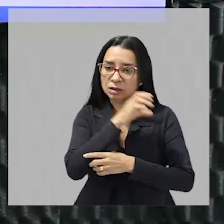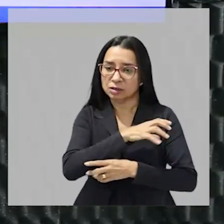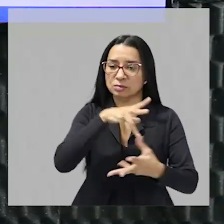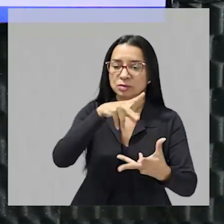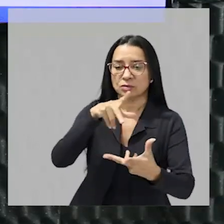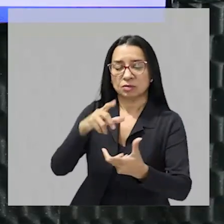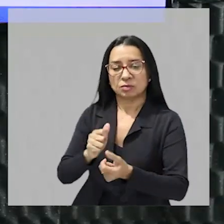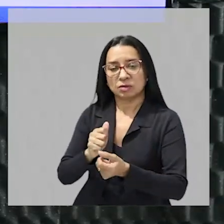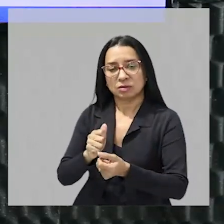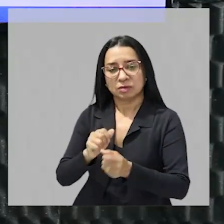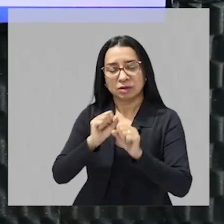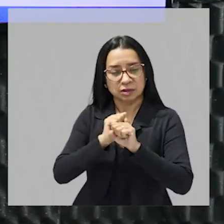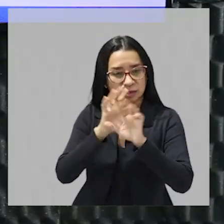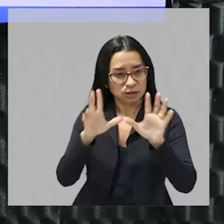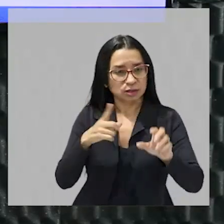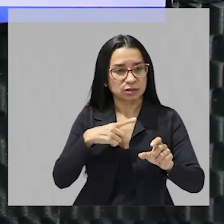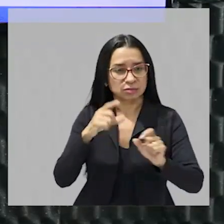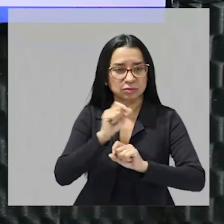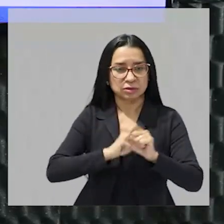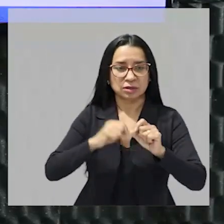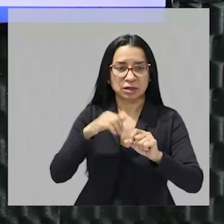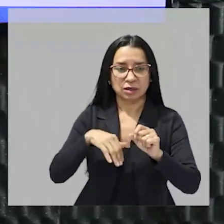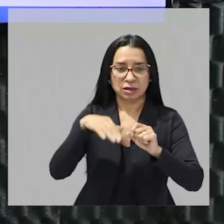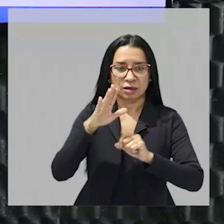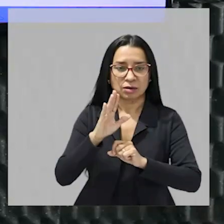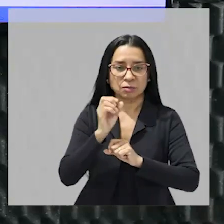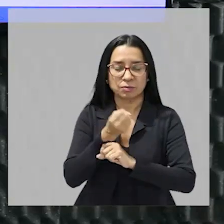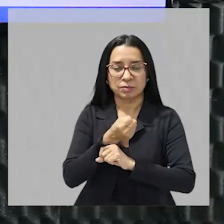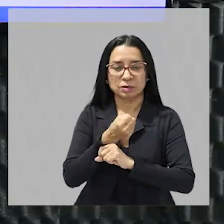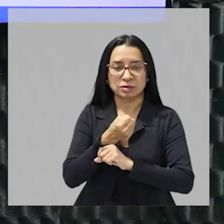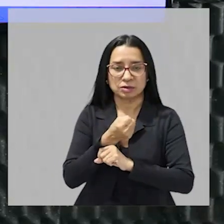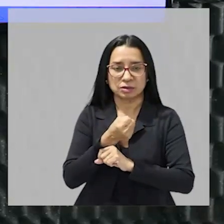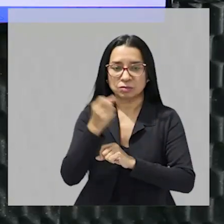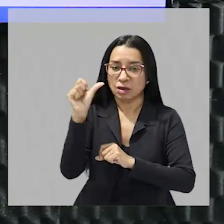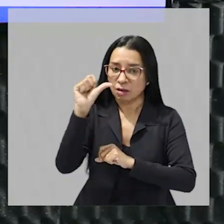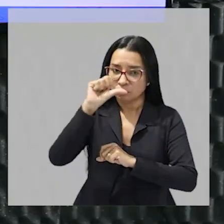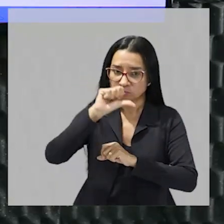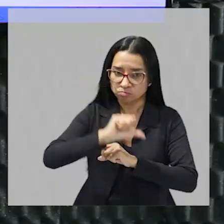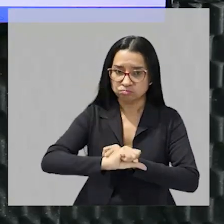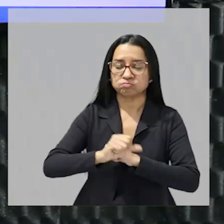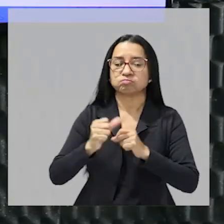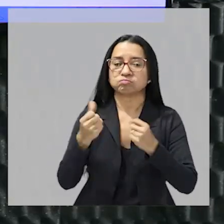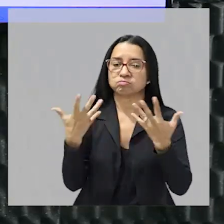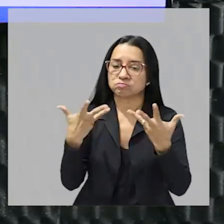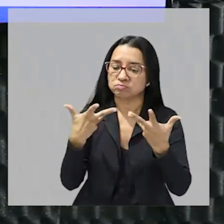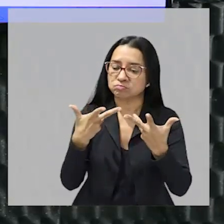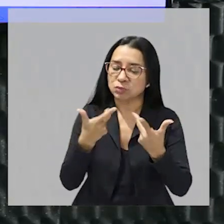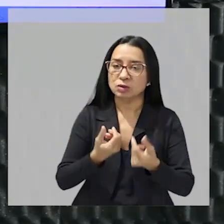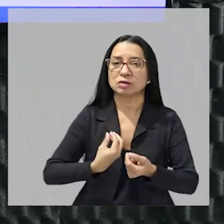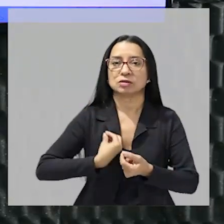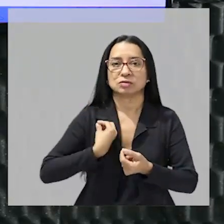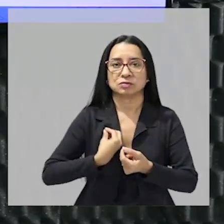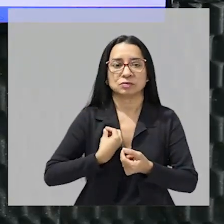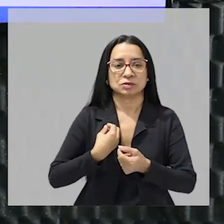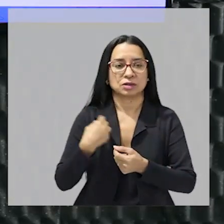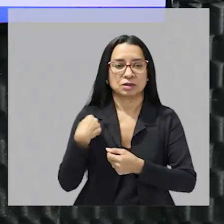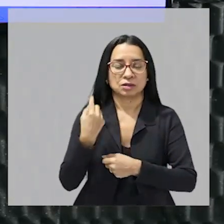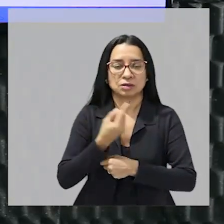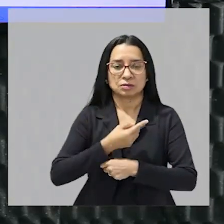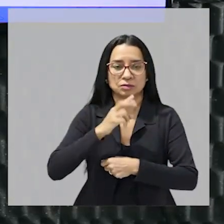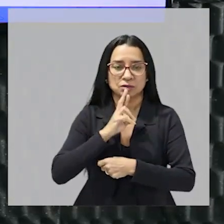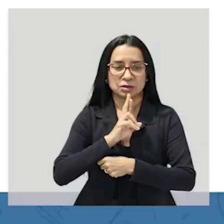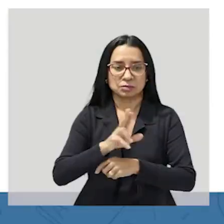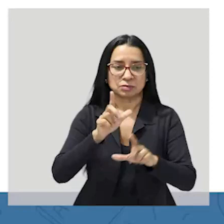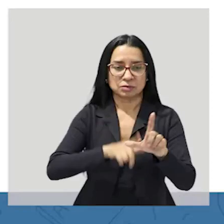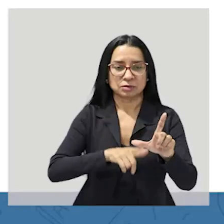o aumento do uso dos combustíveis fósseis aumenta a qualidade, a degradação da qualidade de vida. Tu tá vendo? O nosso gabarito aí, ó, rapidamente,